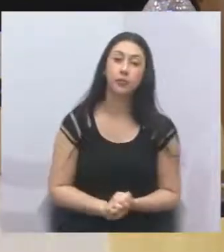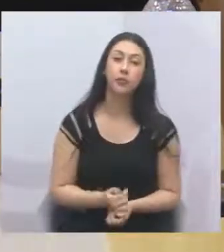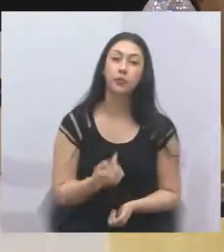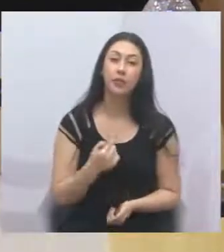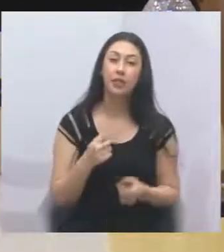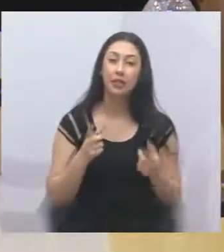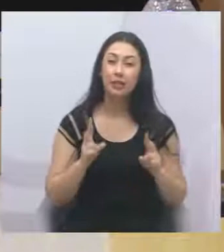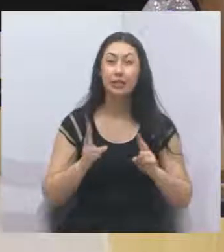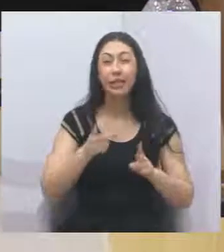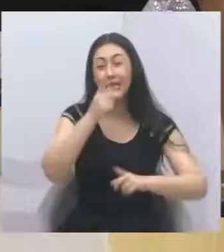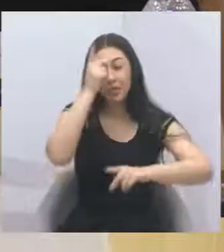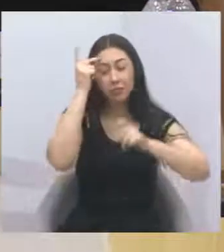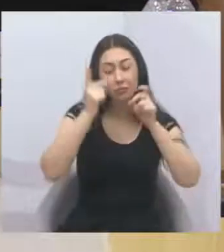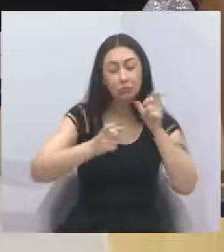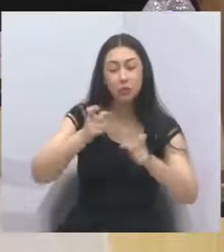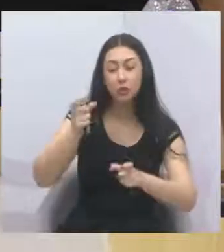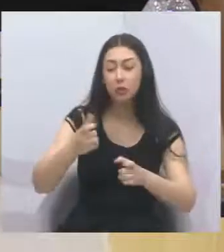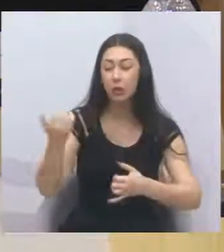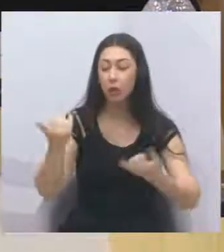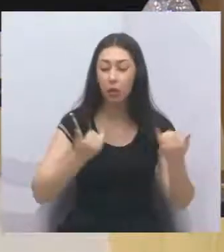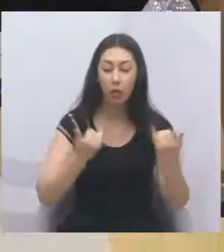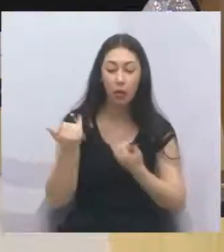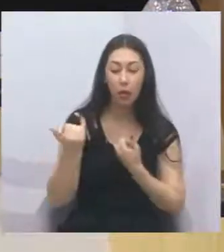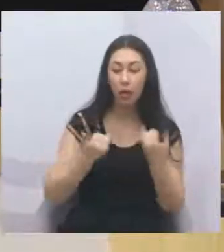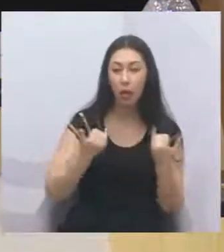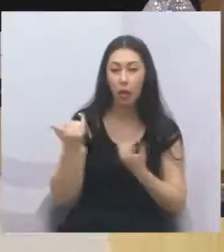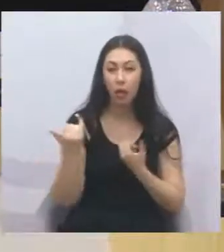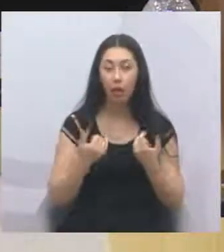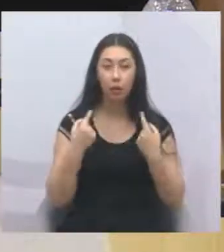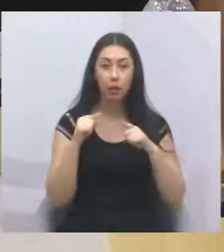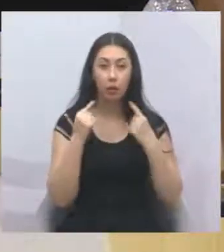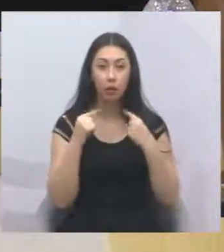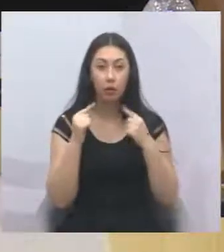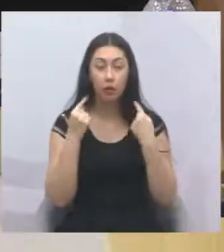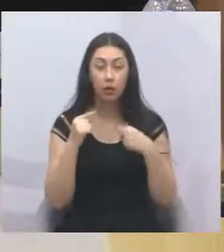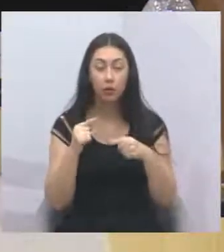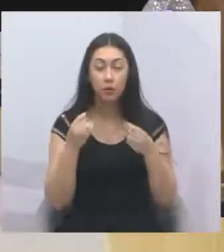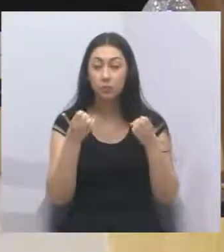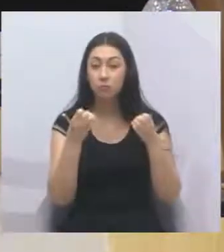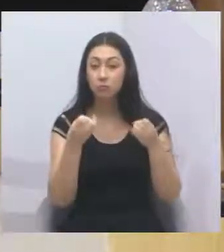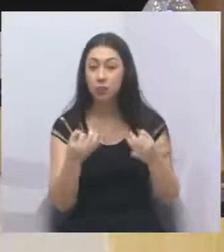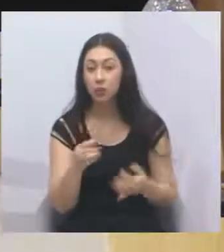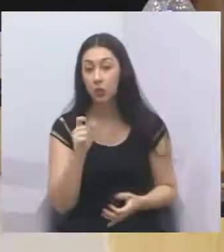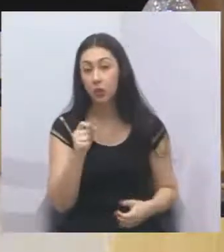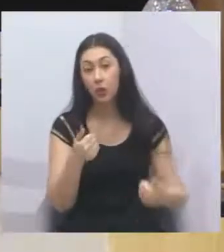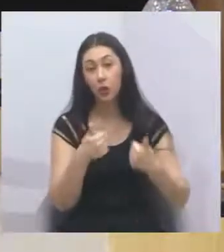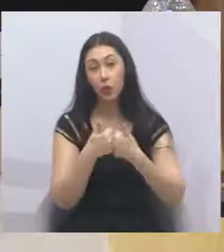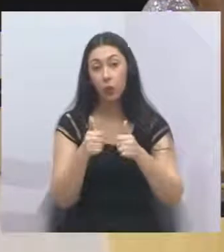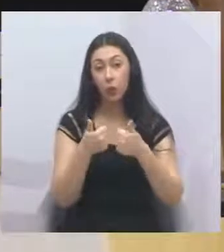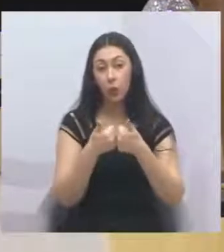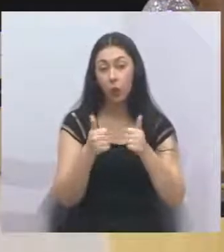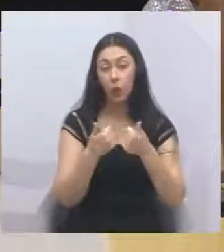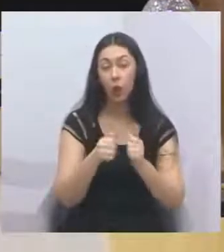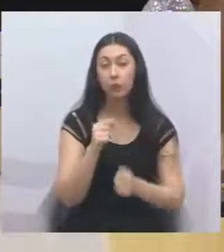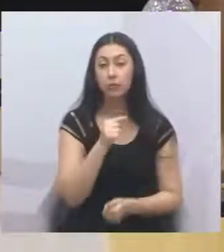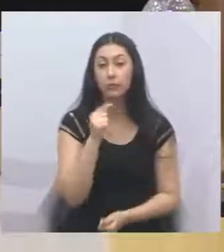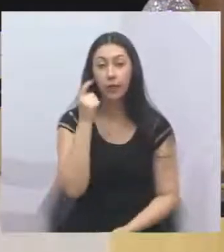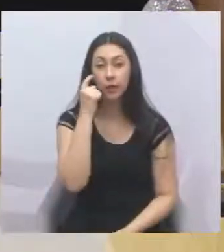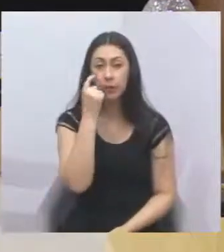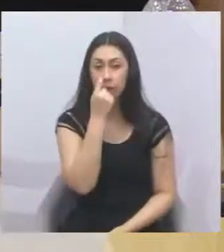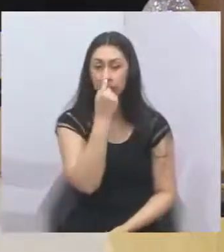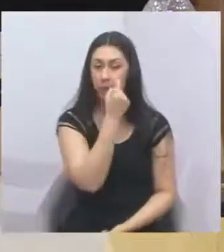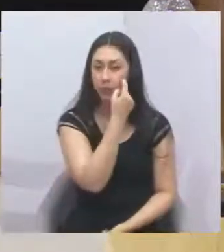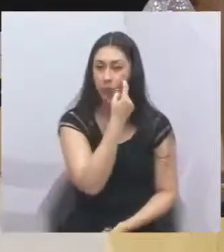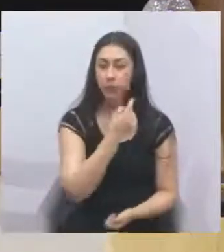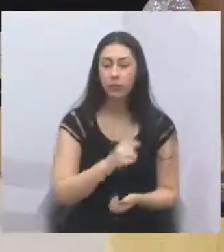recebendo várias reclamações de moradores do Parque Meia Lua, que relatam que o ônibus que faz a linha do Parque Meia Lua via